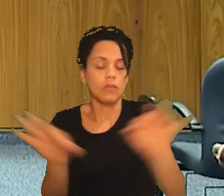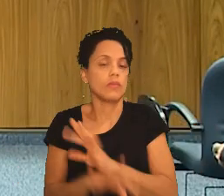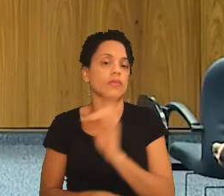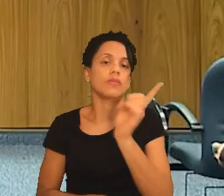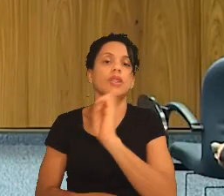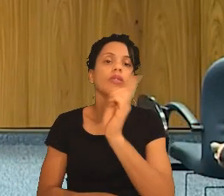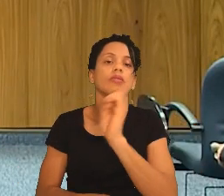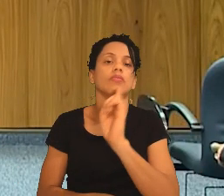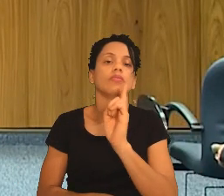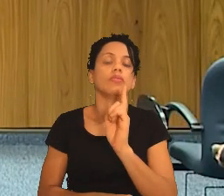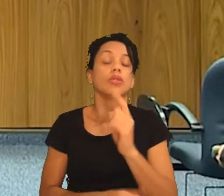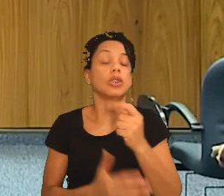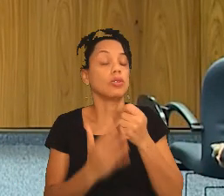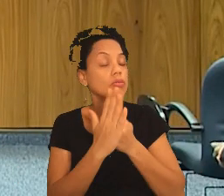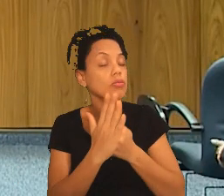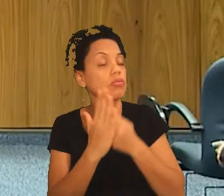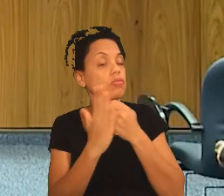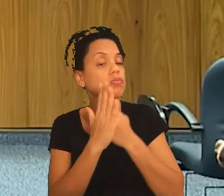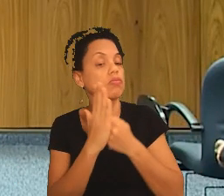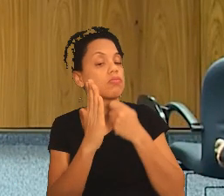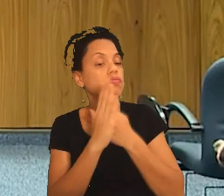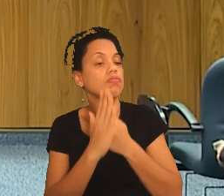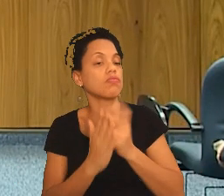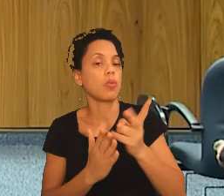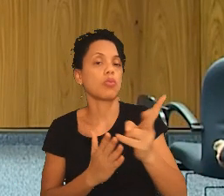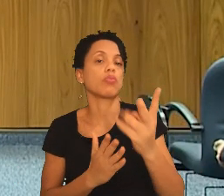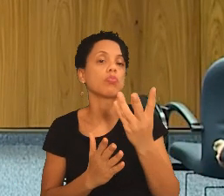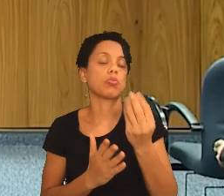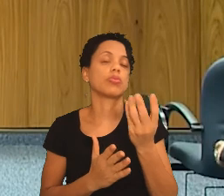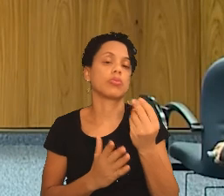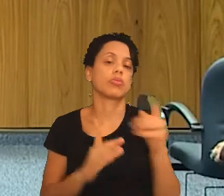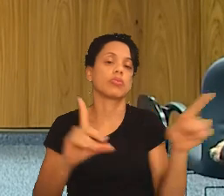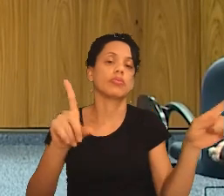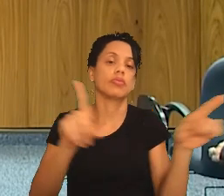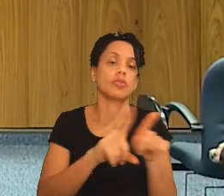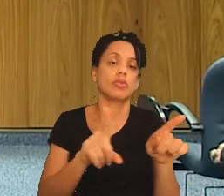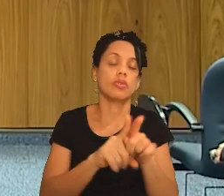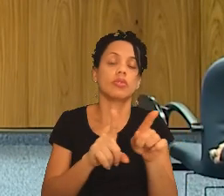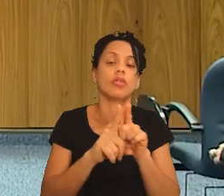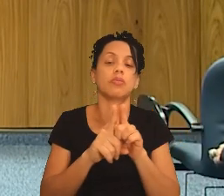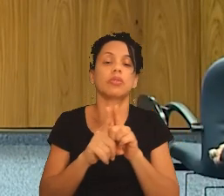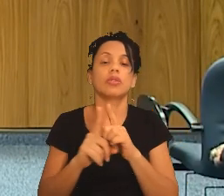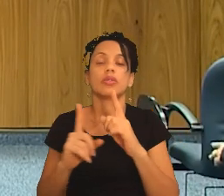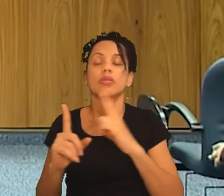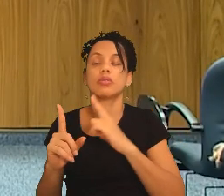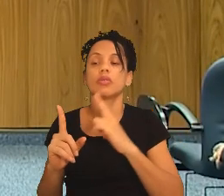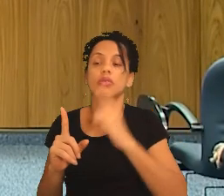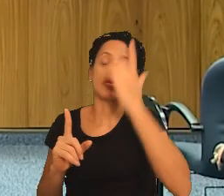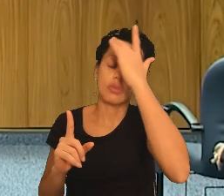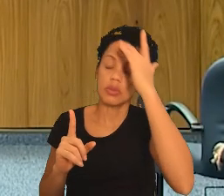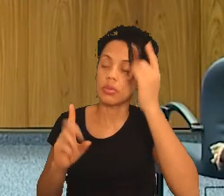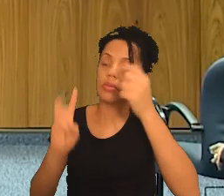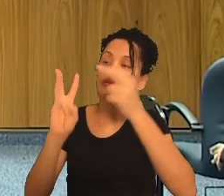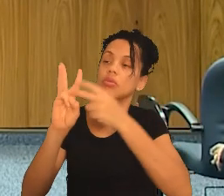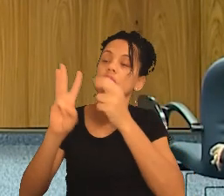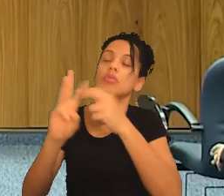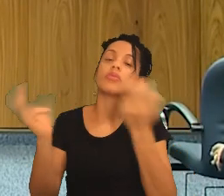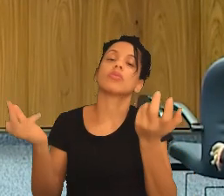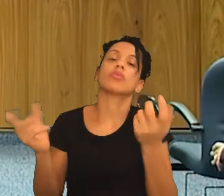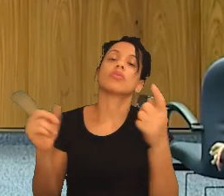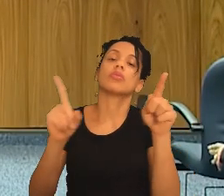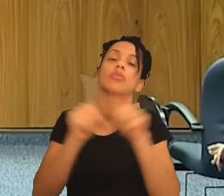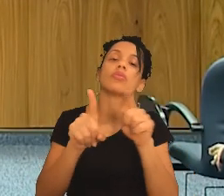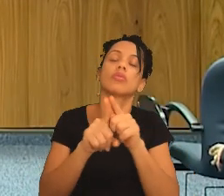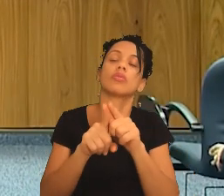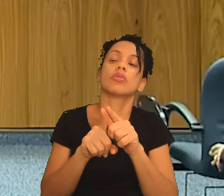julgado do Raposa, como em alguns julgados da segunda turma do Supremo, é uma questão que ainda não está consolidada, né,